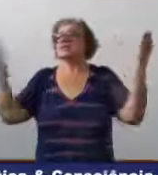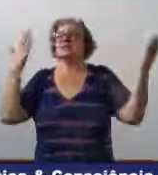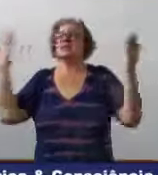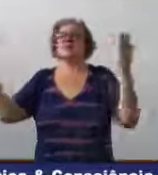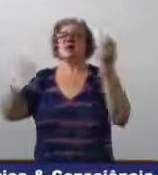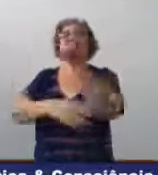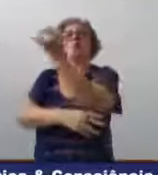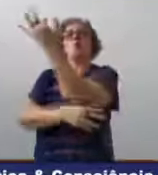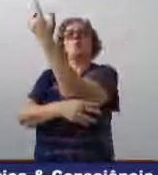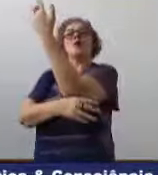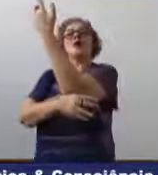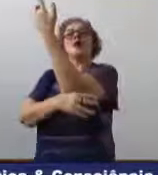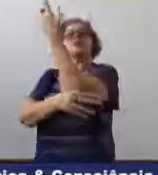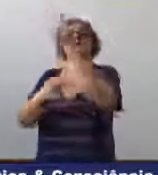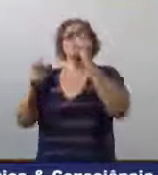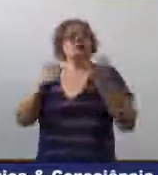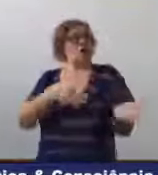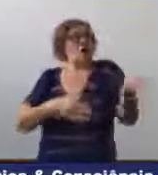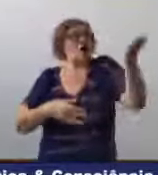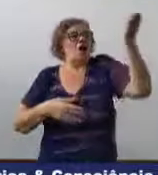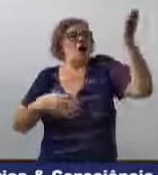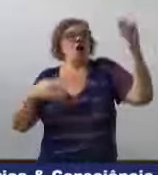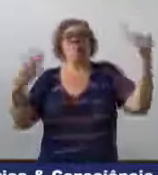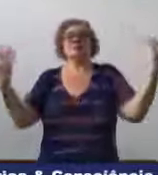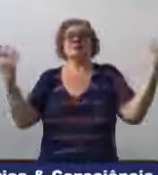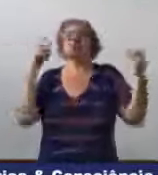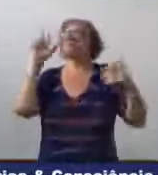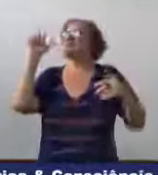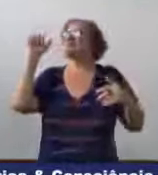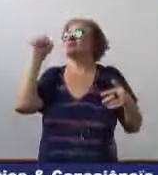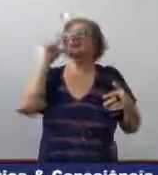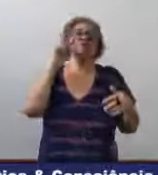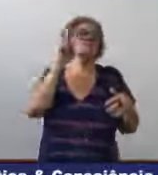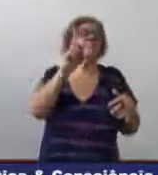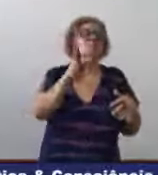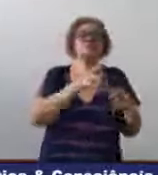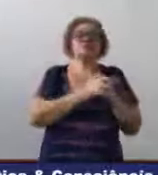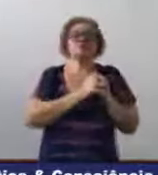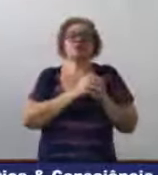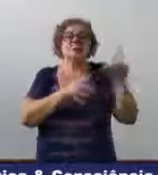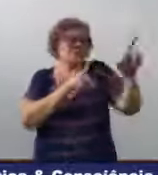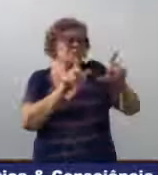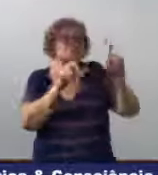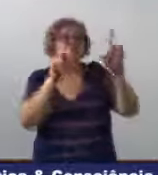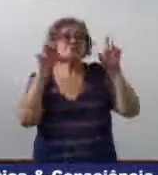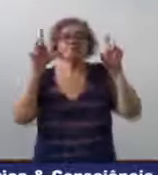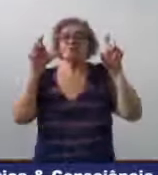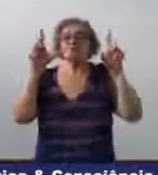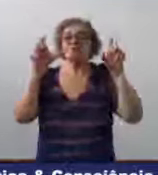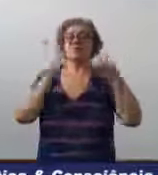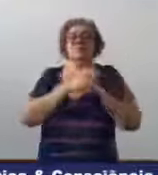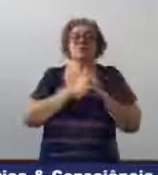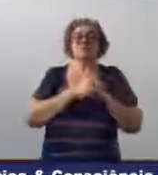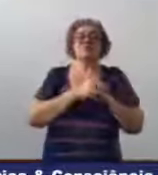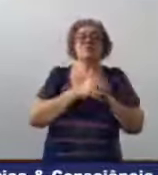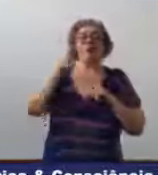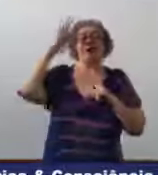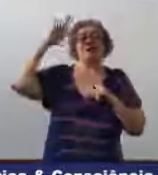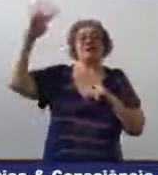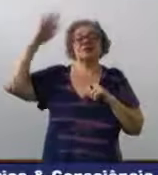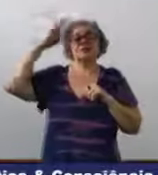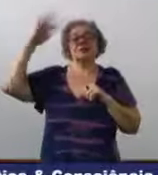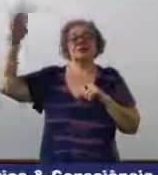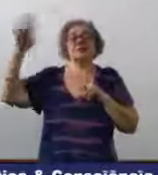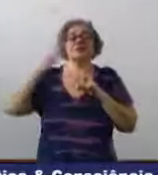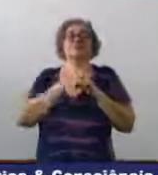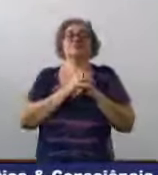de pequeno porte, em relação a tamanho. Então, nunca vamos ver, nunca vamos pegar, nunca vamos fotografar. Mas a teoria